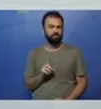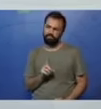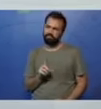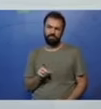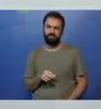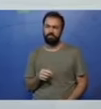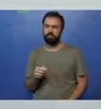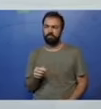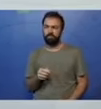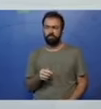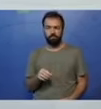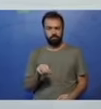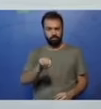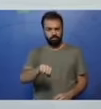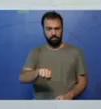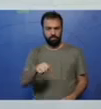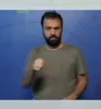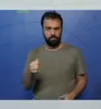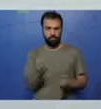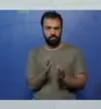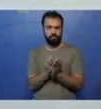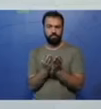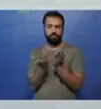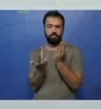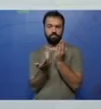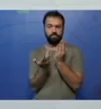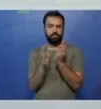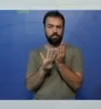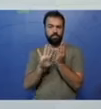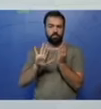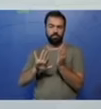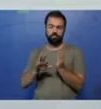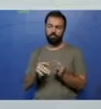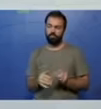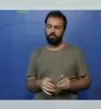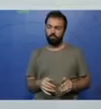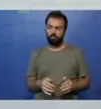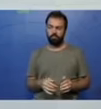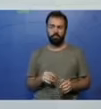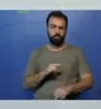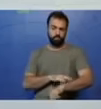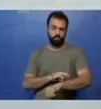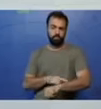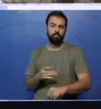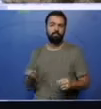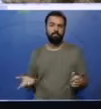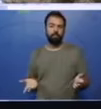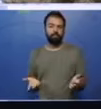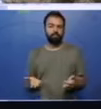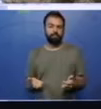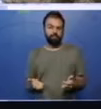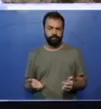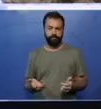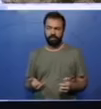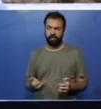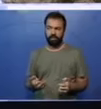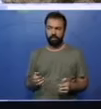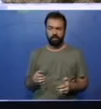disso. A porta é utilizada por alunos para entrar numa sala de aula, banheiro, em outros momentos